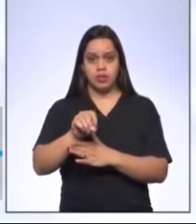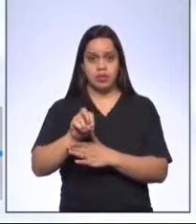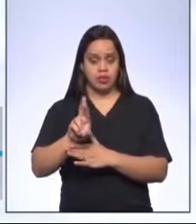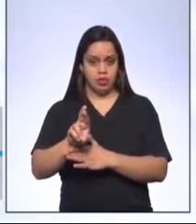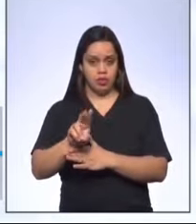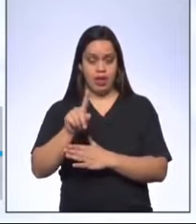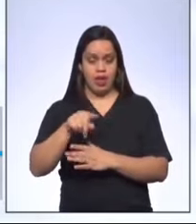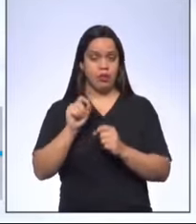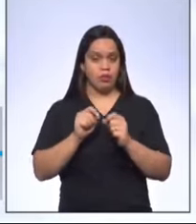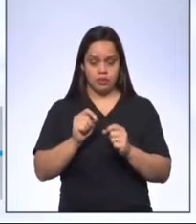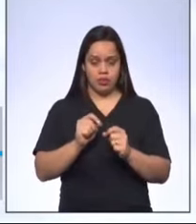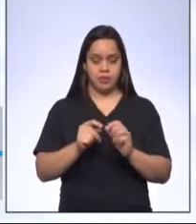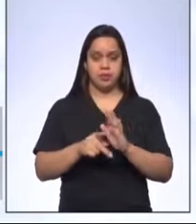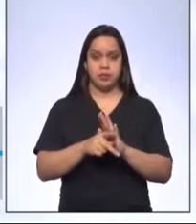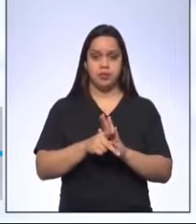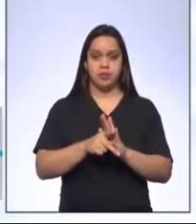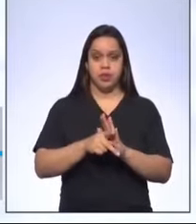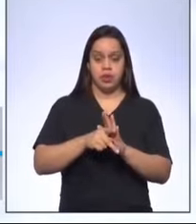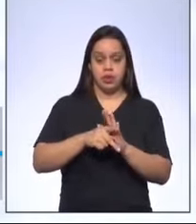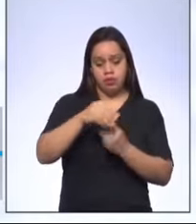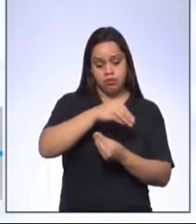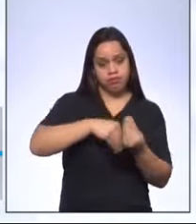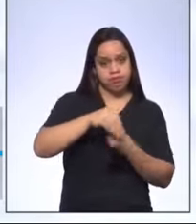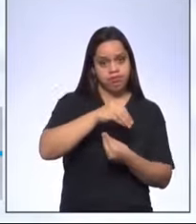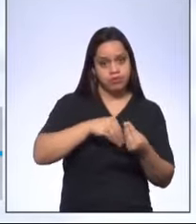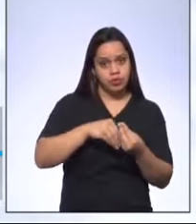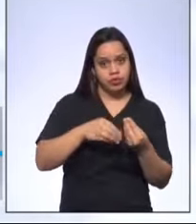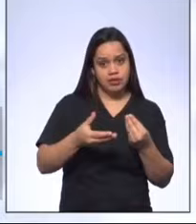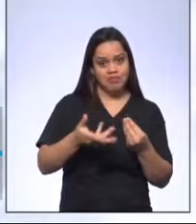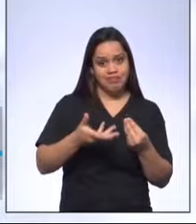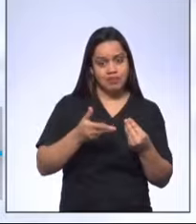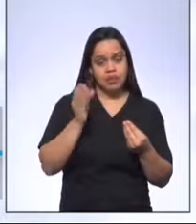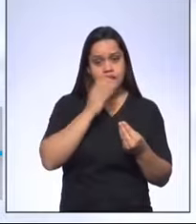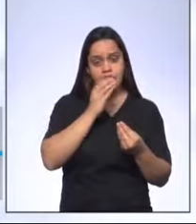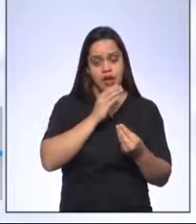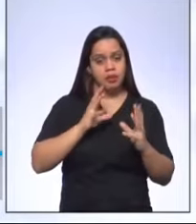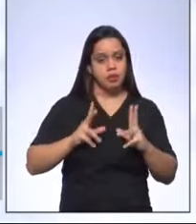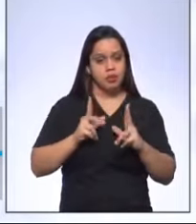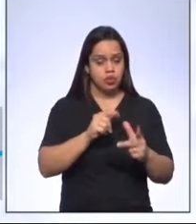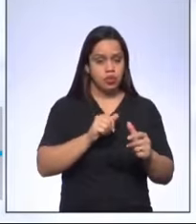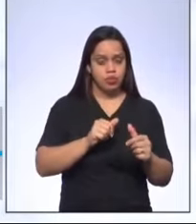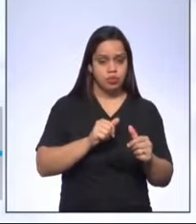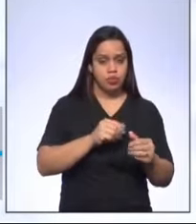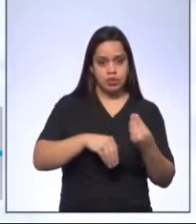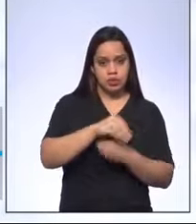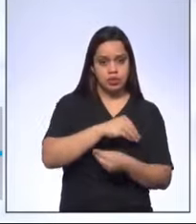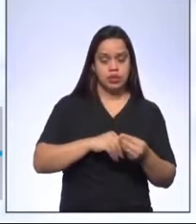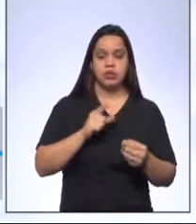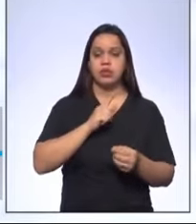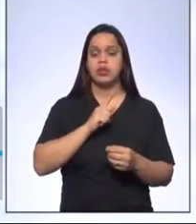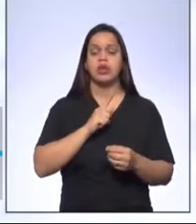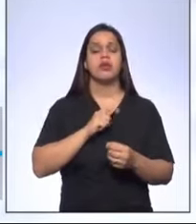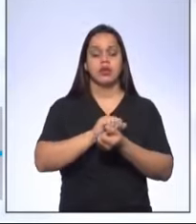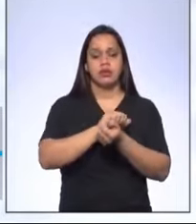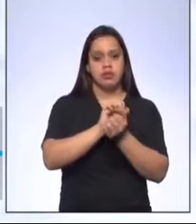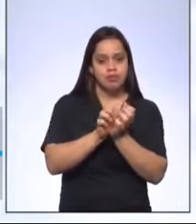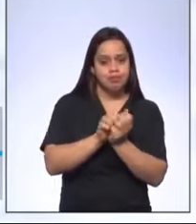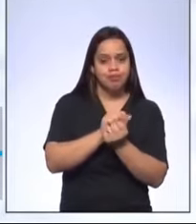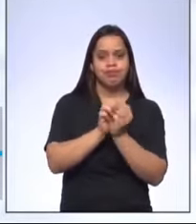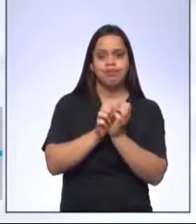acelera uma reação química. Tá? Então, eu tenho enzimas aqui que vão começar a acelerar a minha digestão, já na